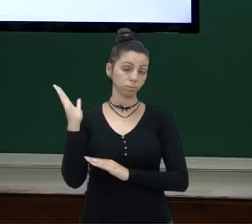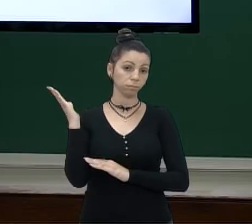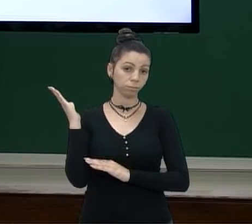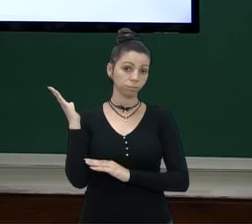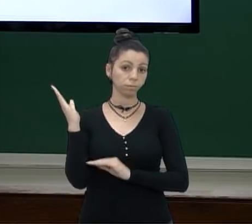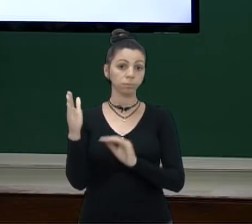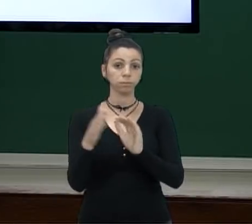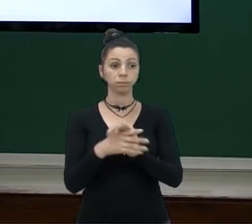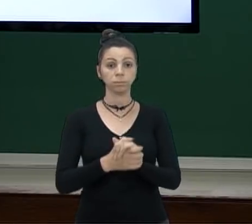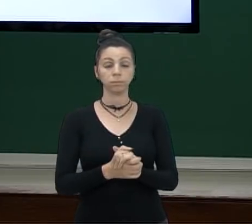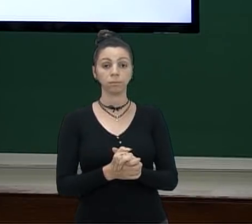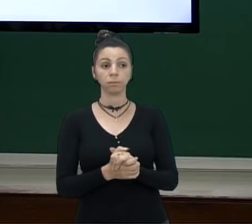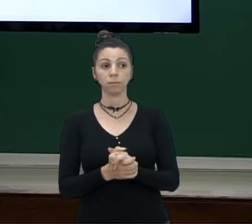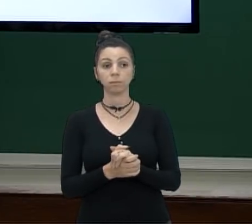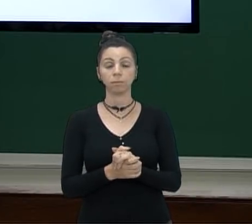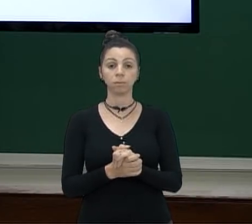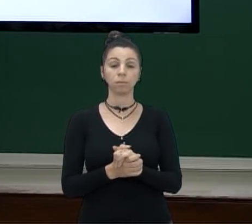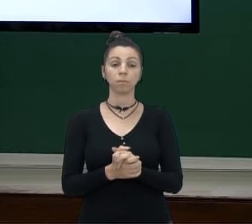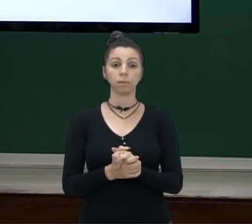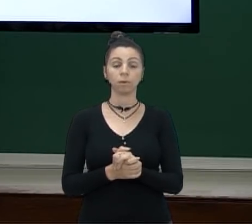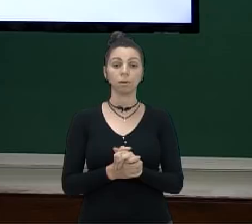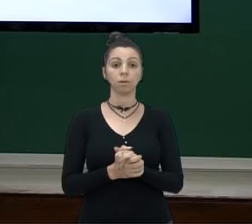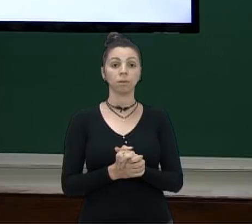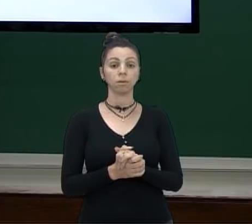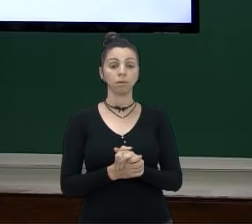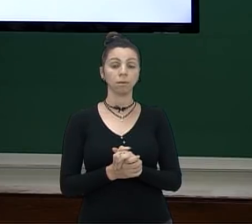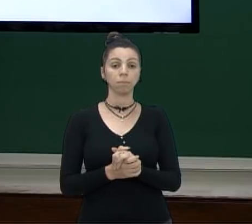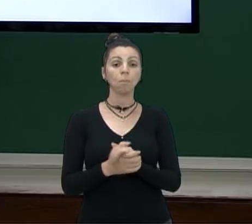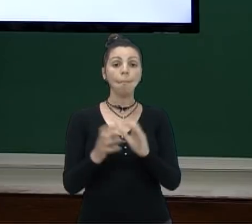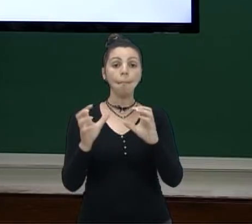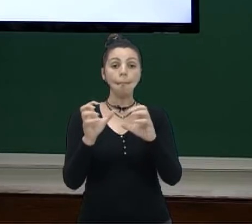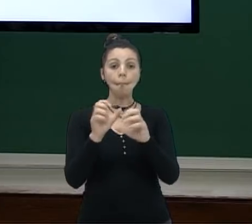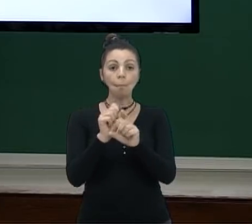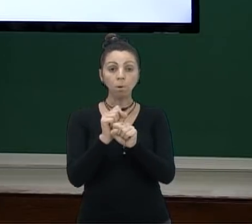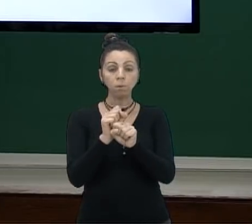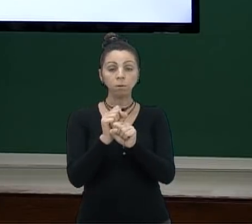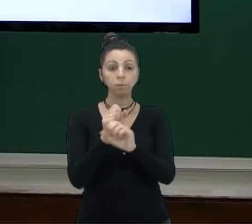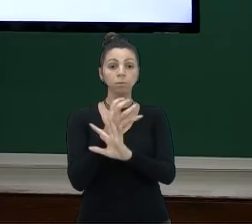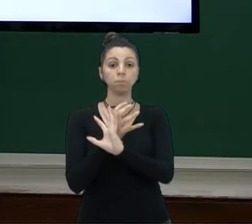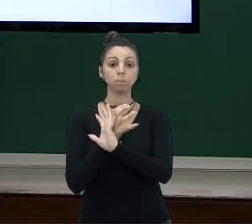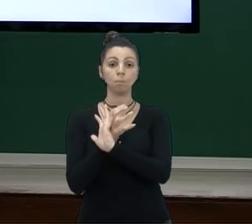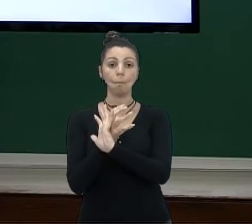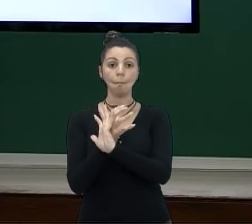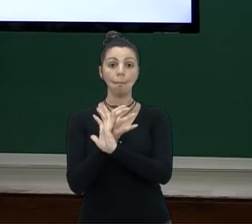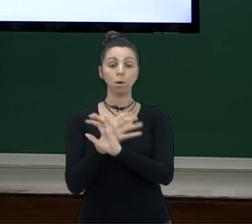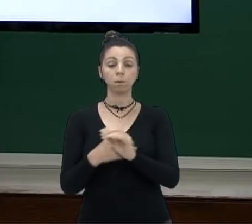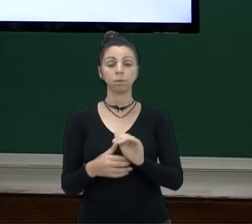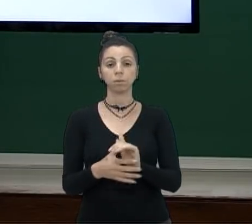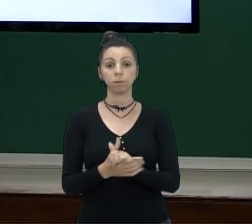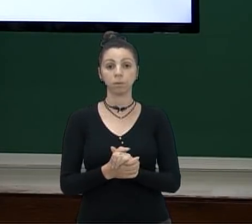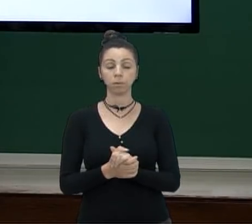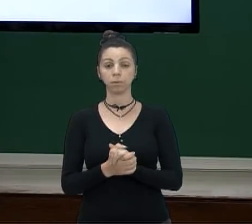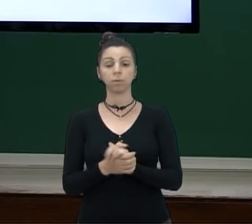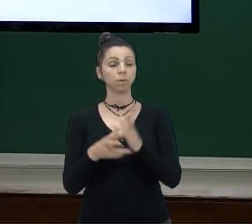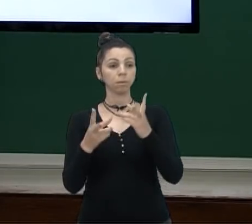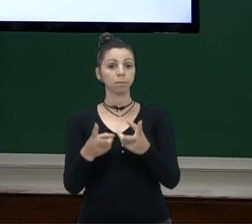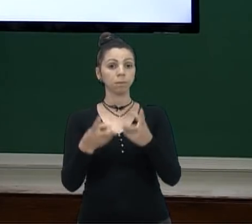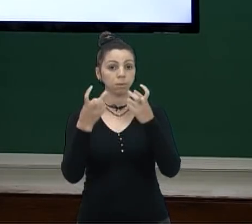passada. Então, por exemplo, eu trago para vocês uma bexiga vazia, né? Então, perceba, se eu